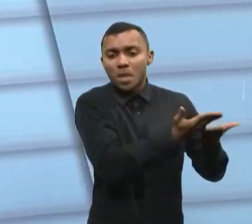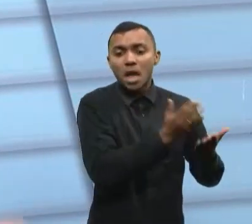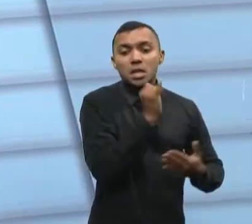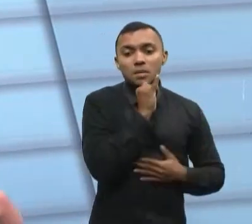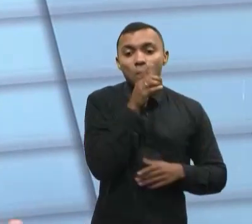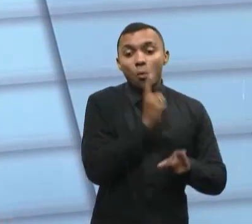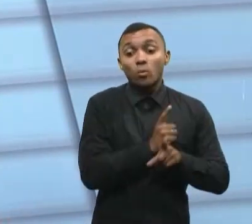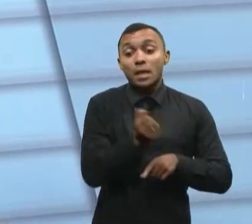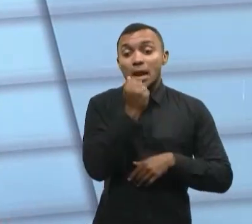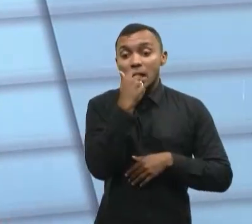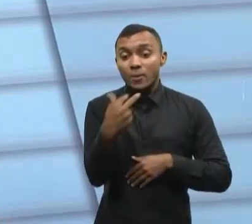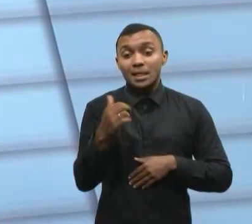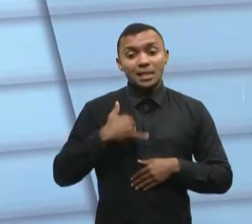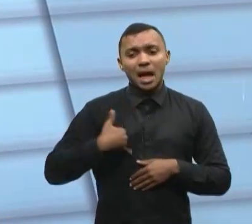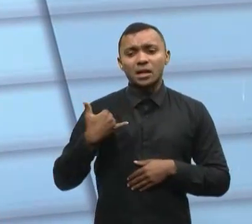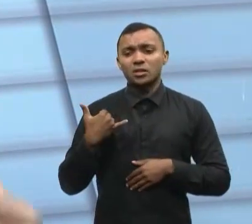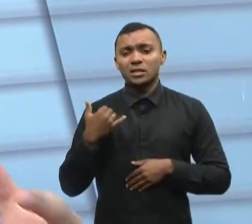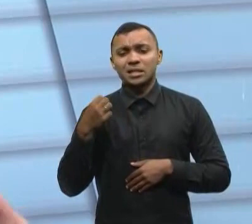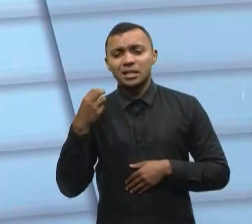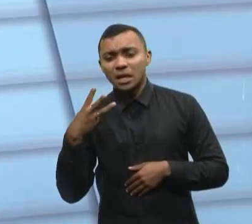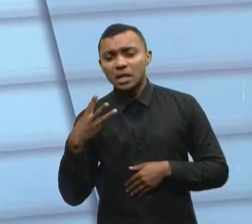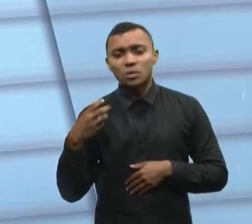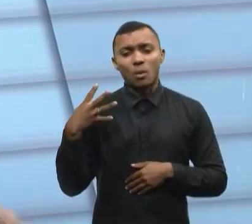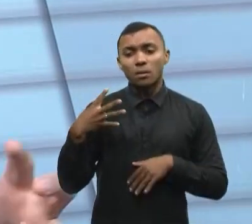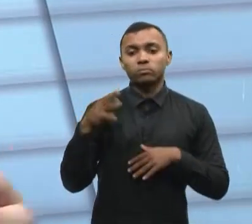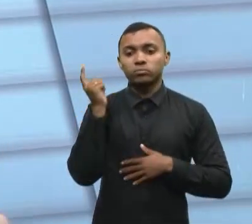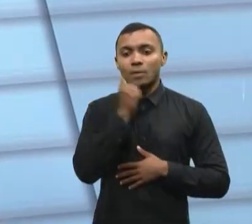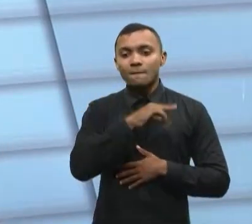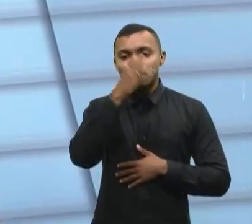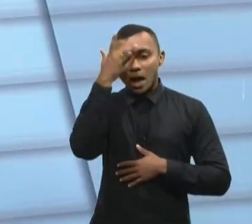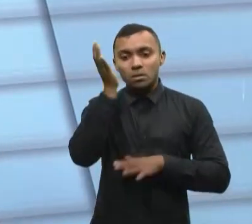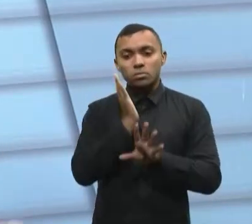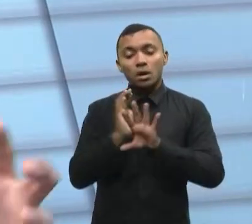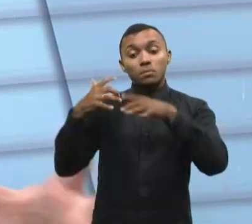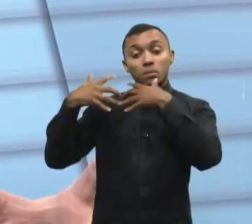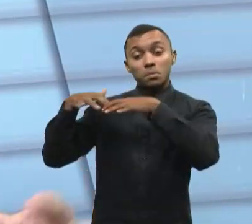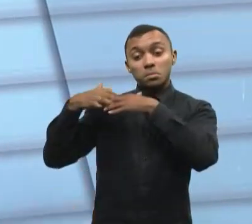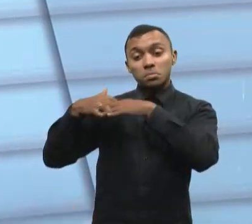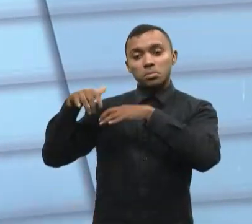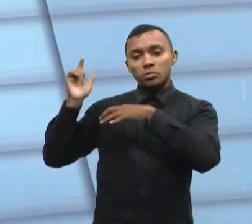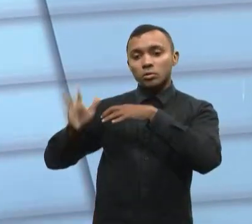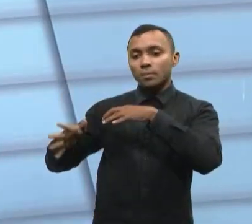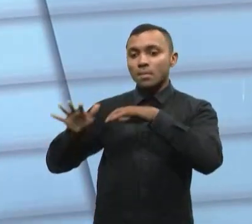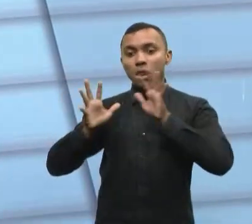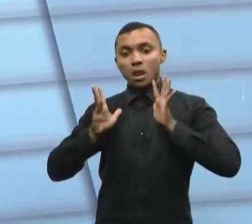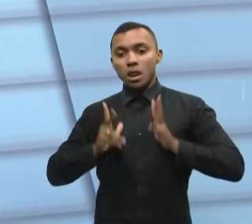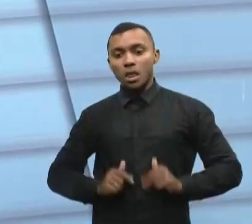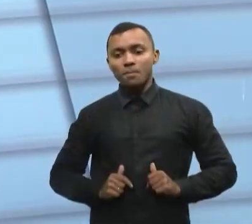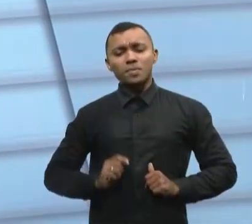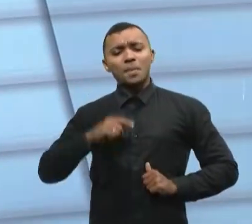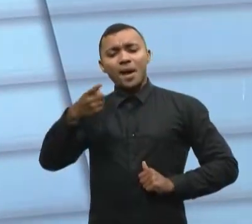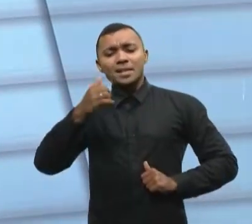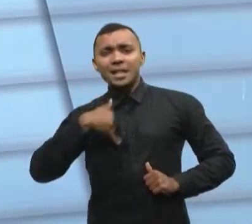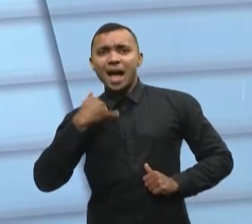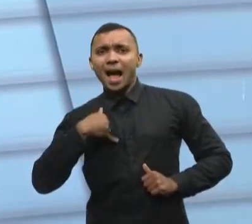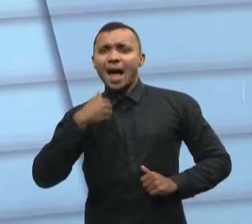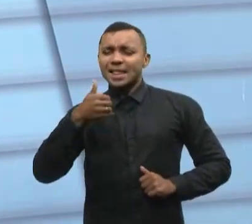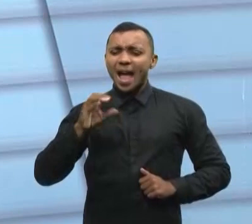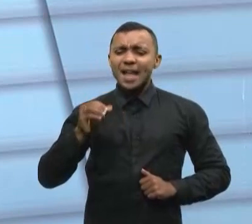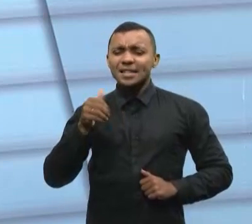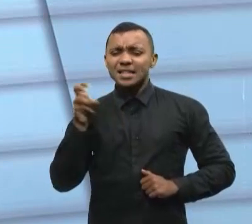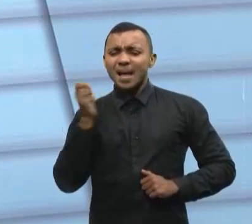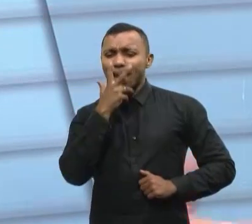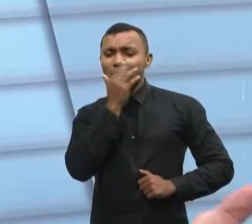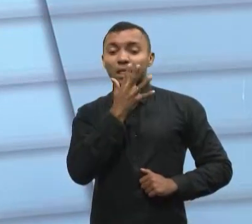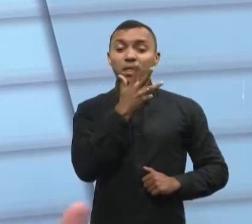com 2, 3, 4 anos é muito mais tranquilo, o cérebro está muito mais moldável do que depois com 10, 12, 15 anos, né?